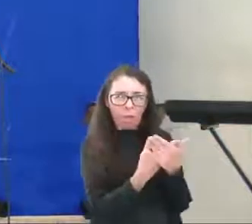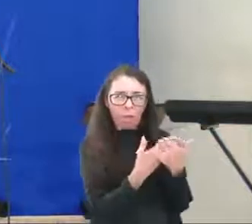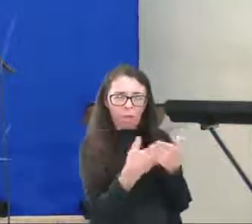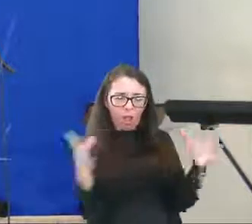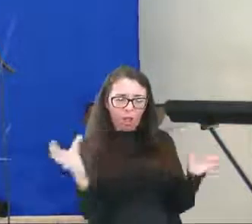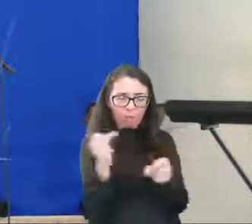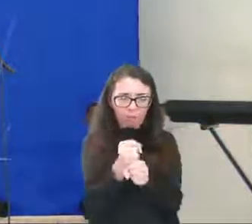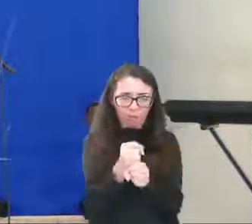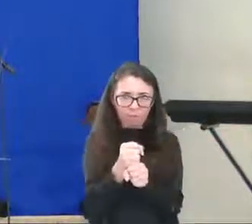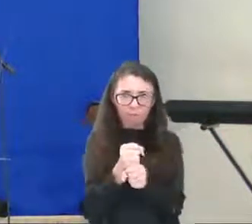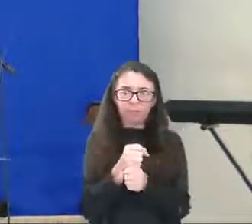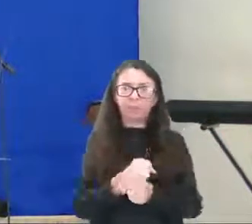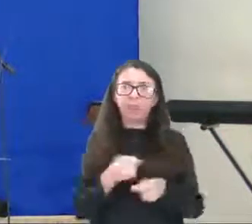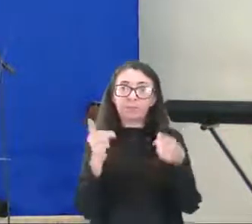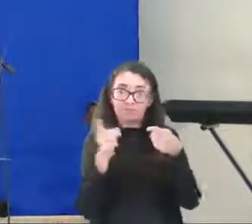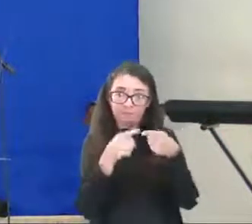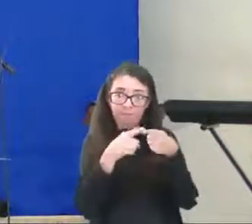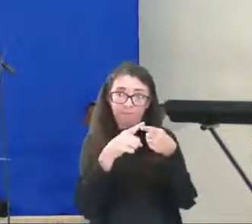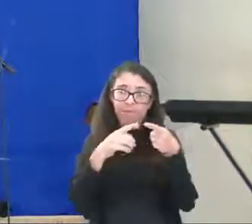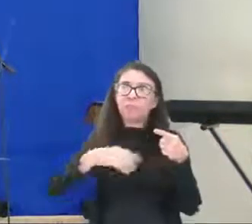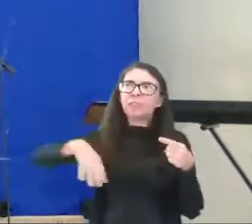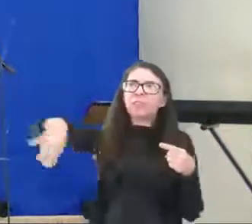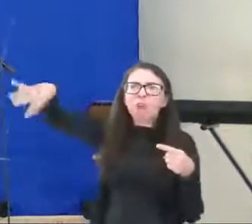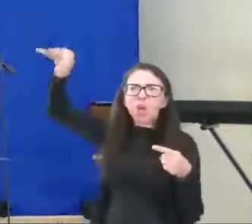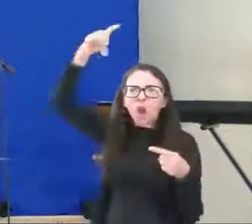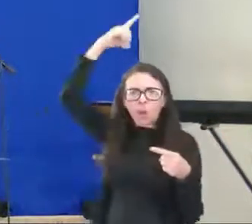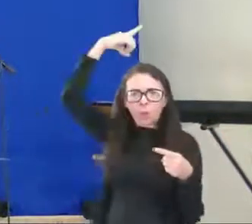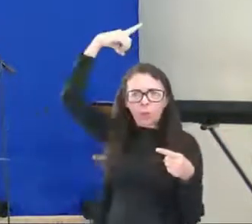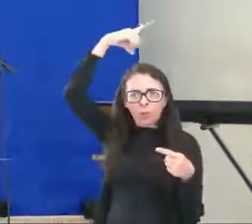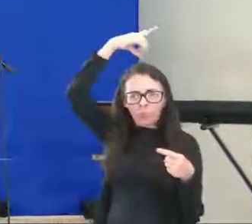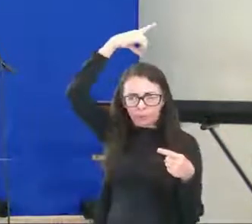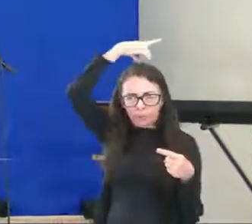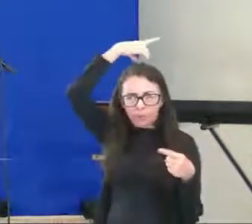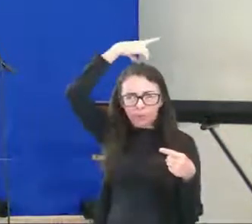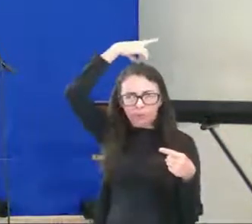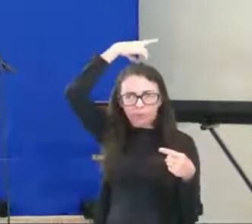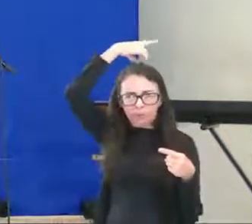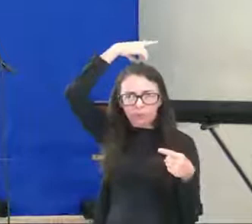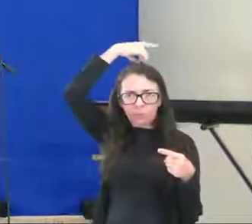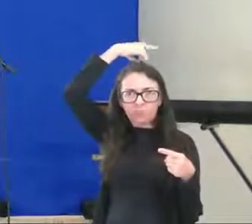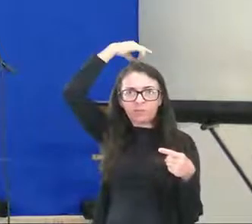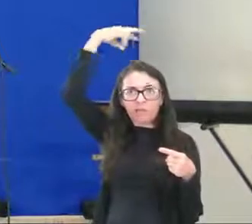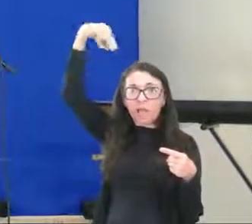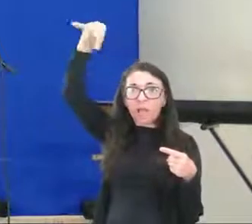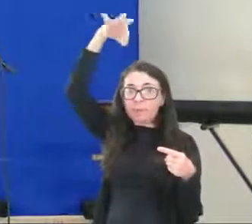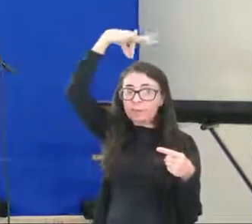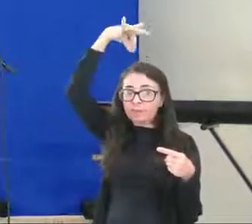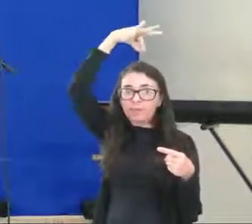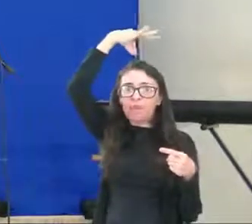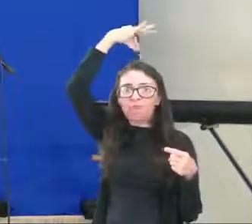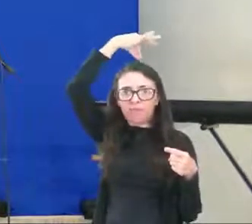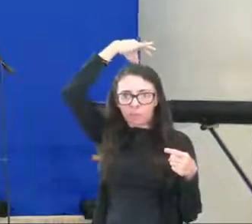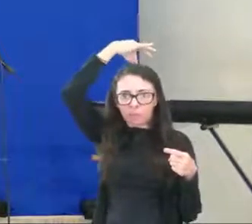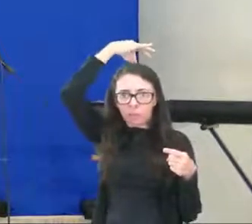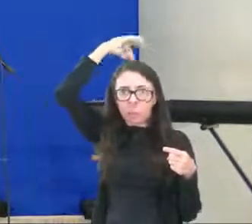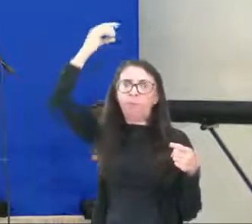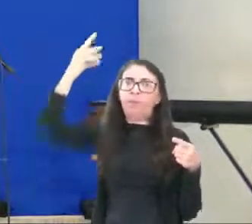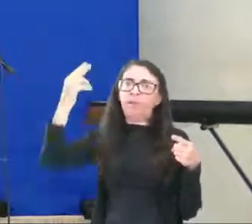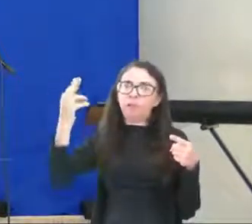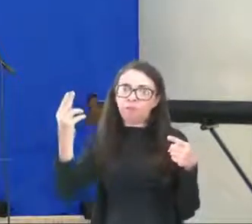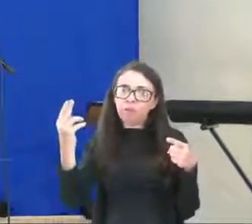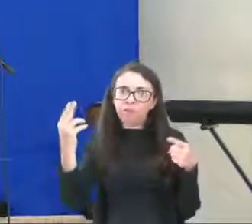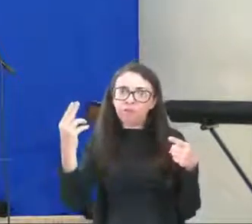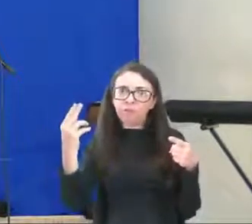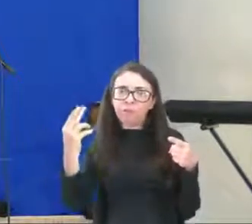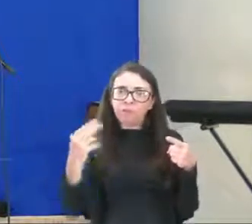sempre presente para me equipar a fim de que eu desempenhe uma tarefa que me venha a ser entregue por